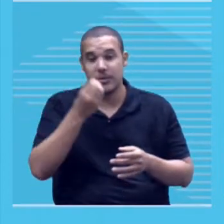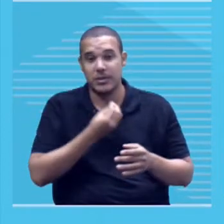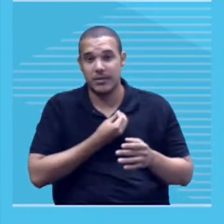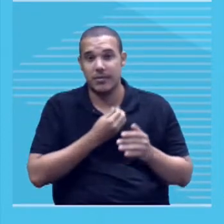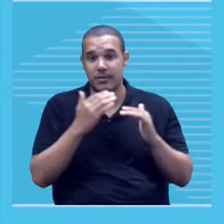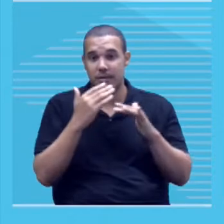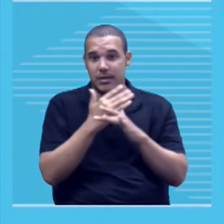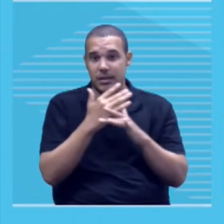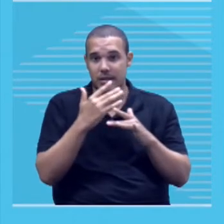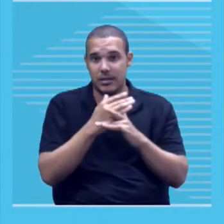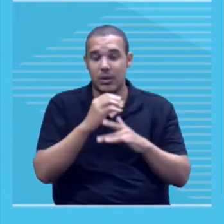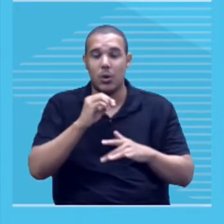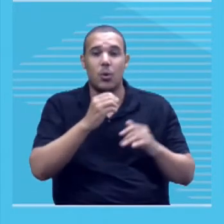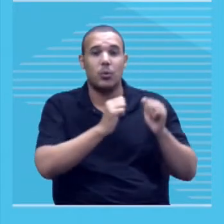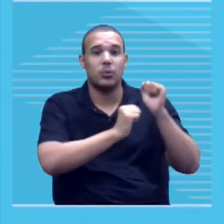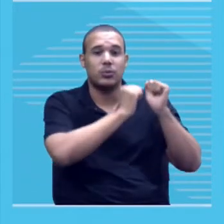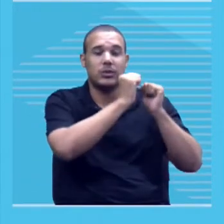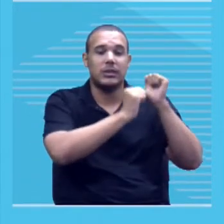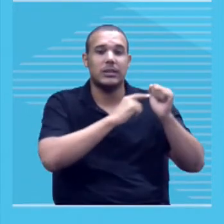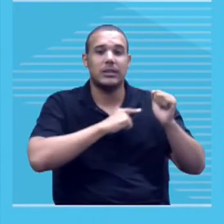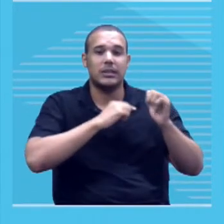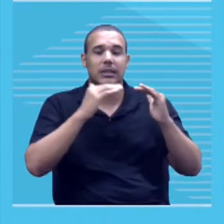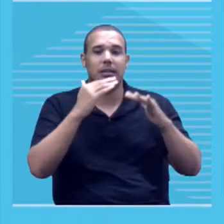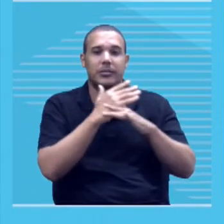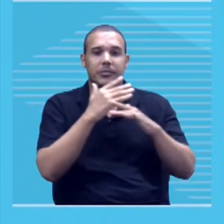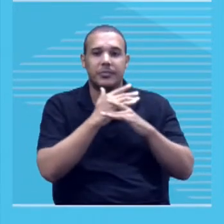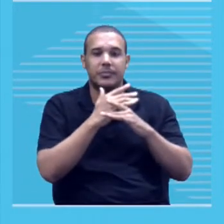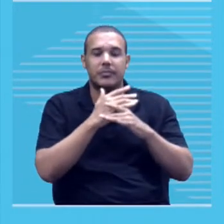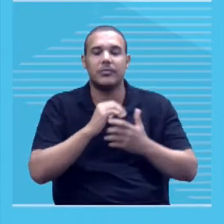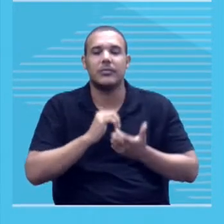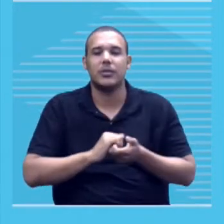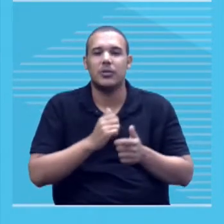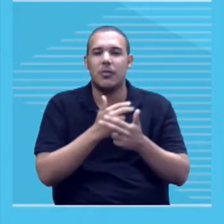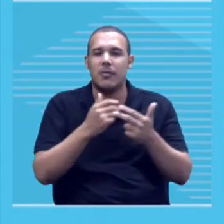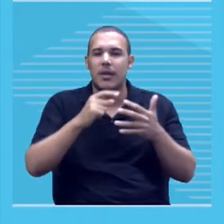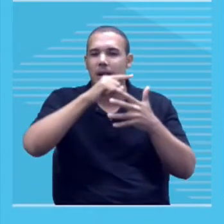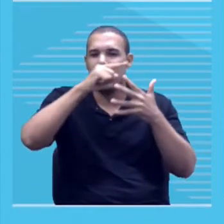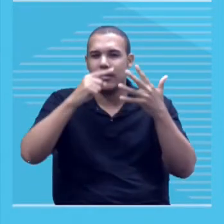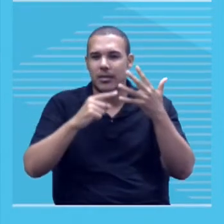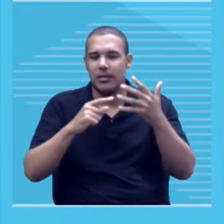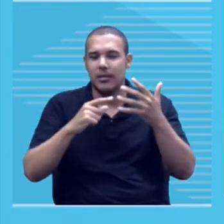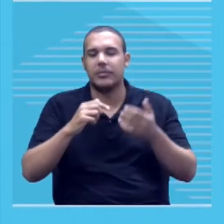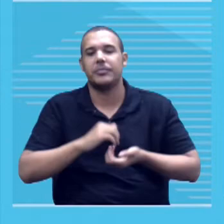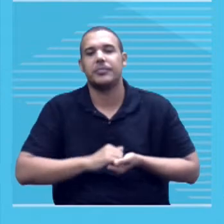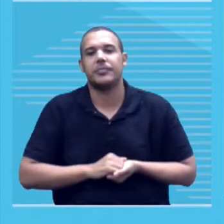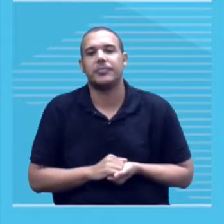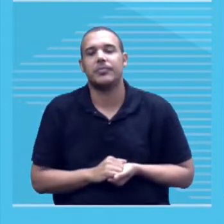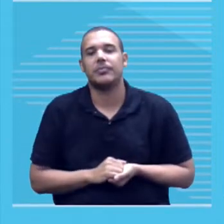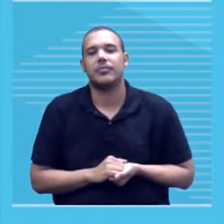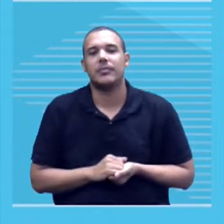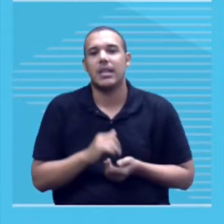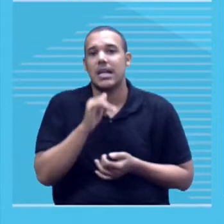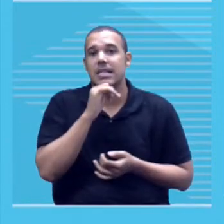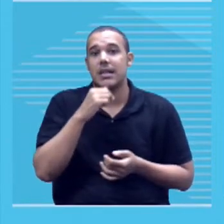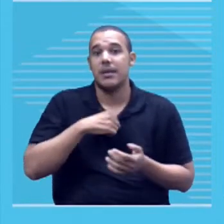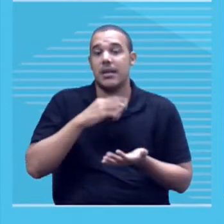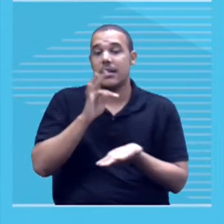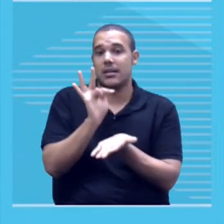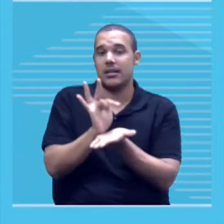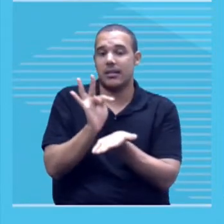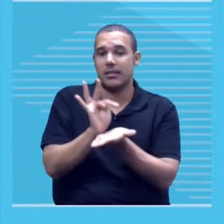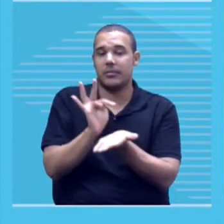a quantidade de usinas que tem nessa cidade. Então, tem vários critérios para definir esse fator. Aqui em Teresina, na